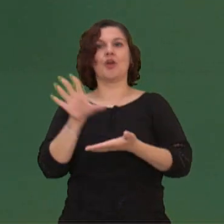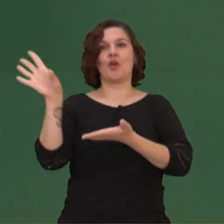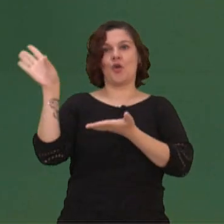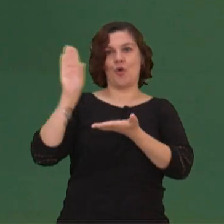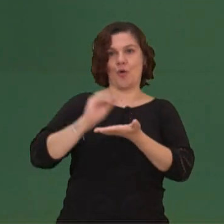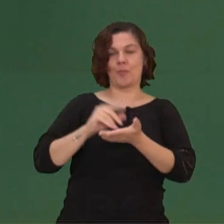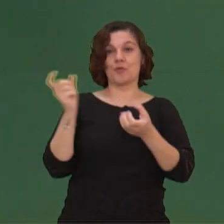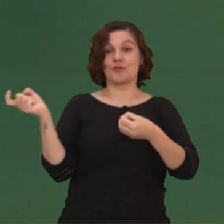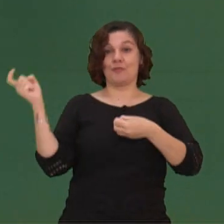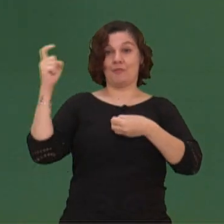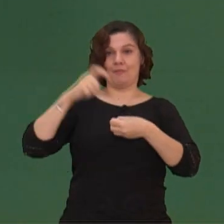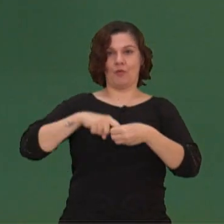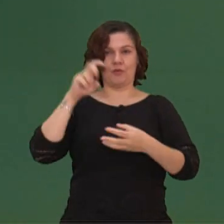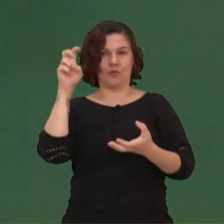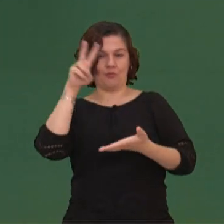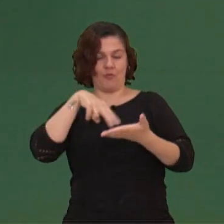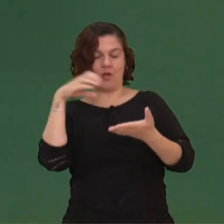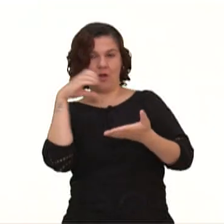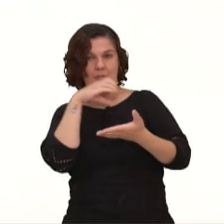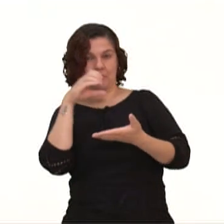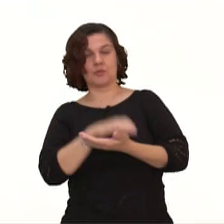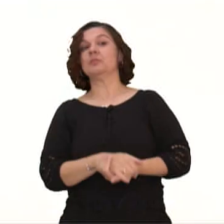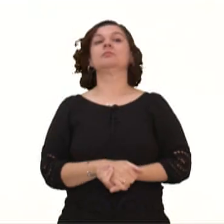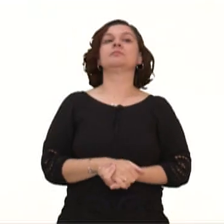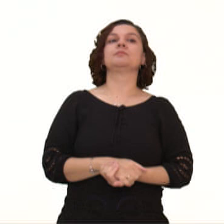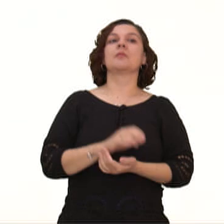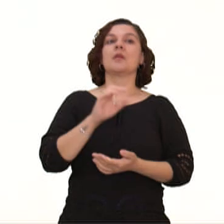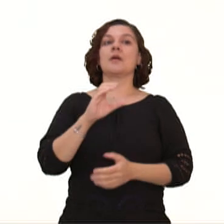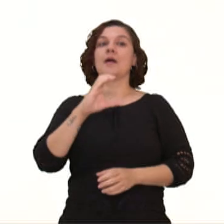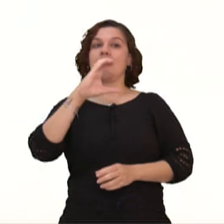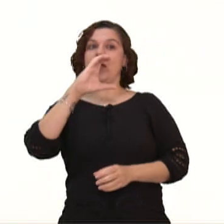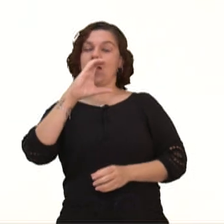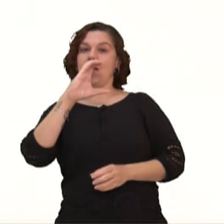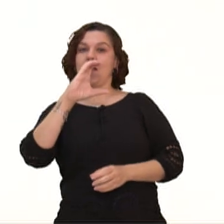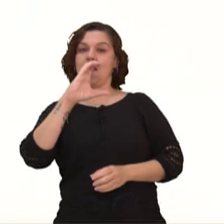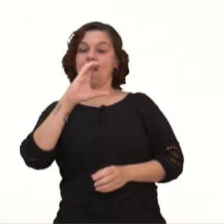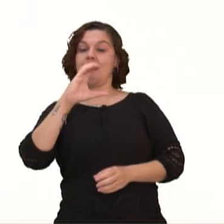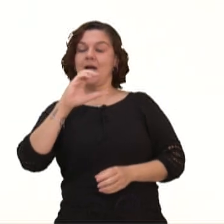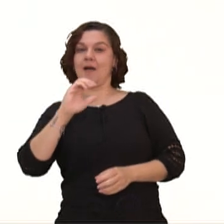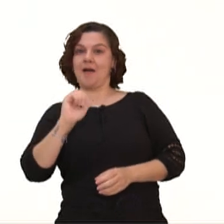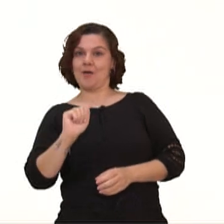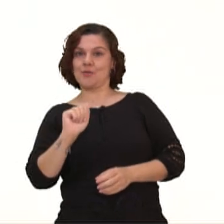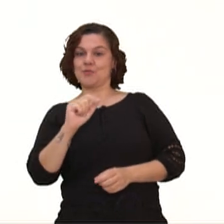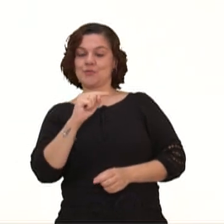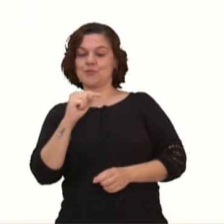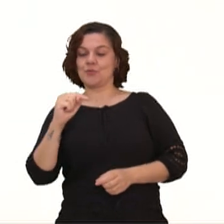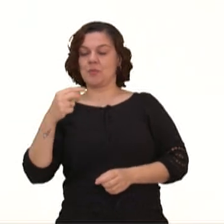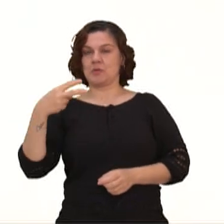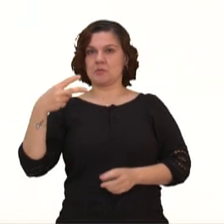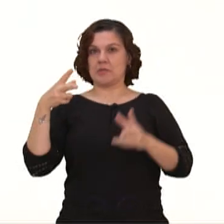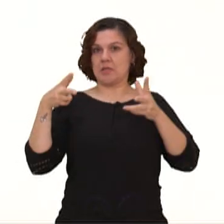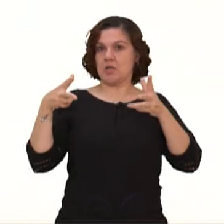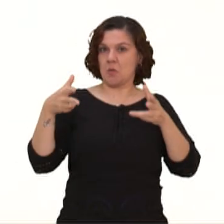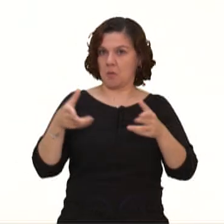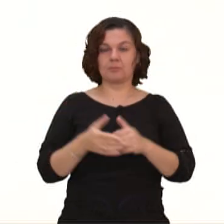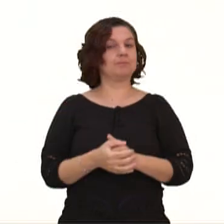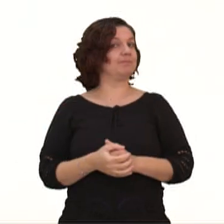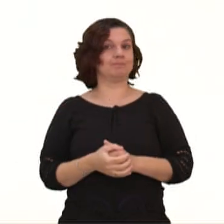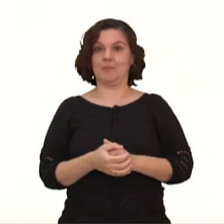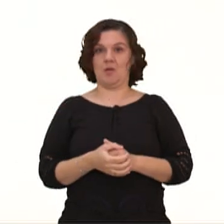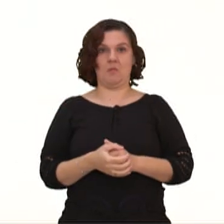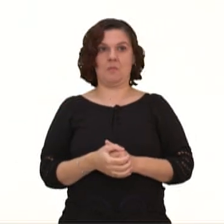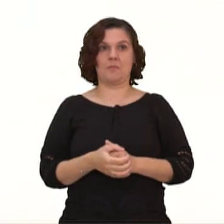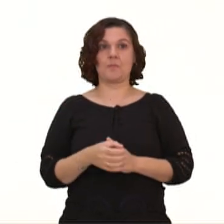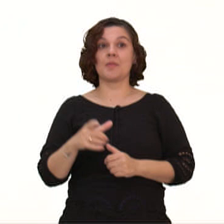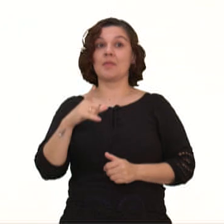volto. Vou só ler para você. É dado o íon cálcio menos 2. Está em equilíbrio?